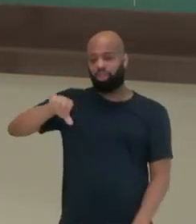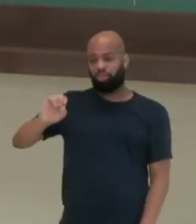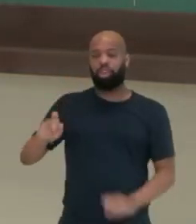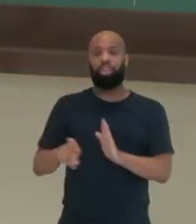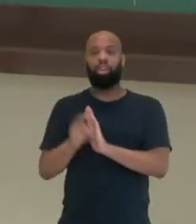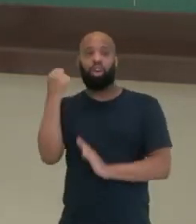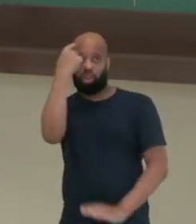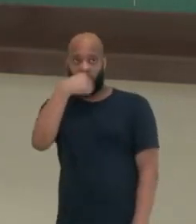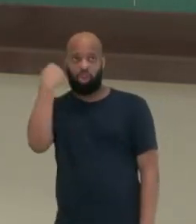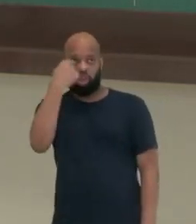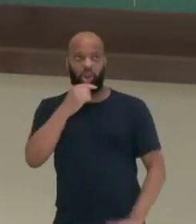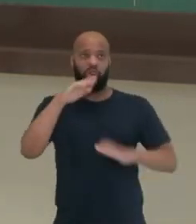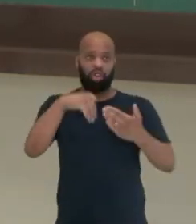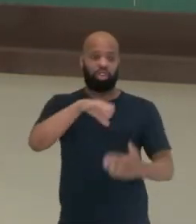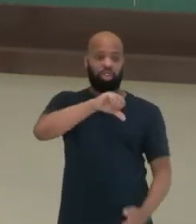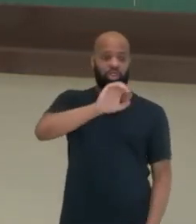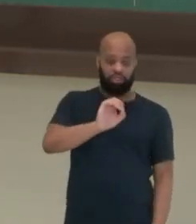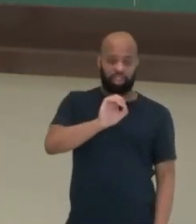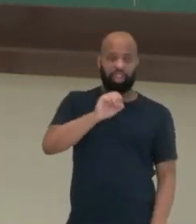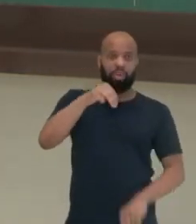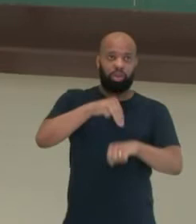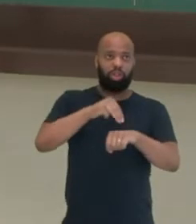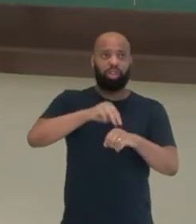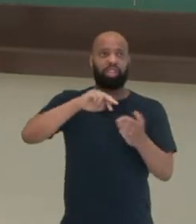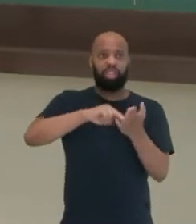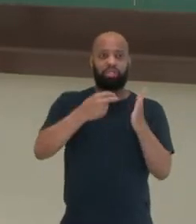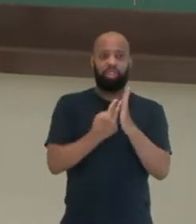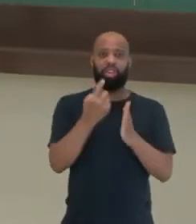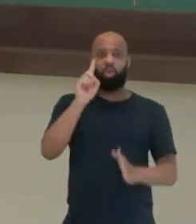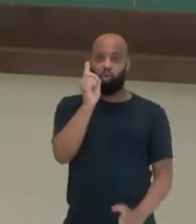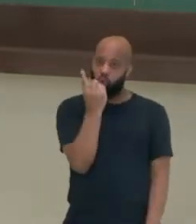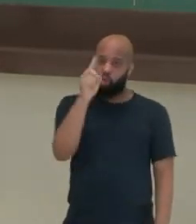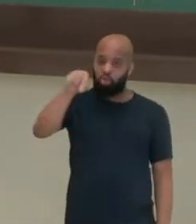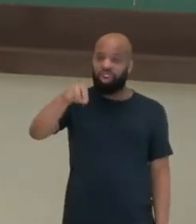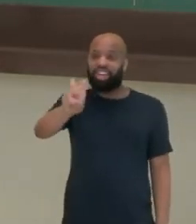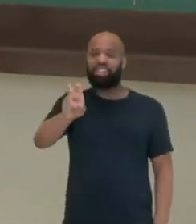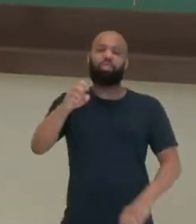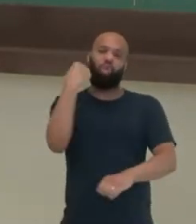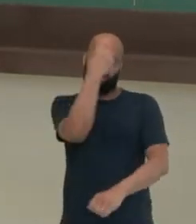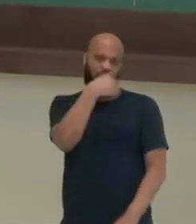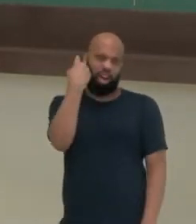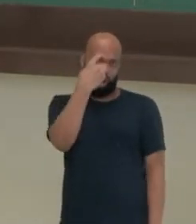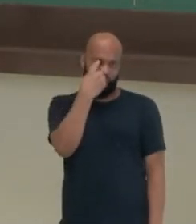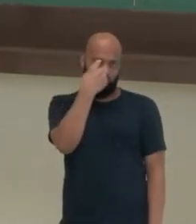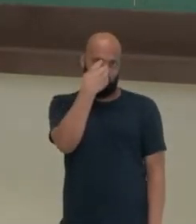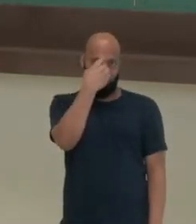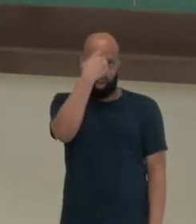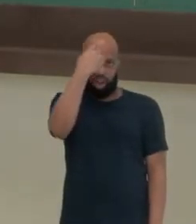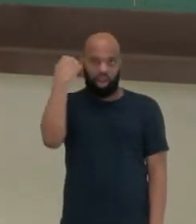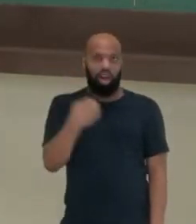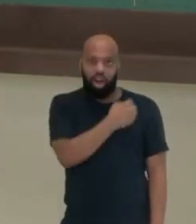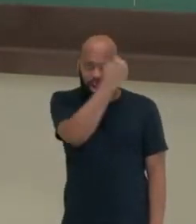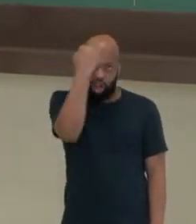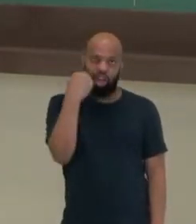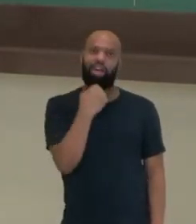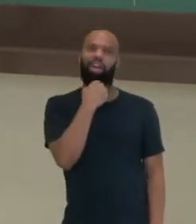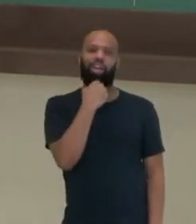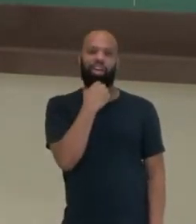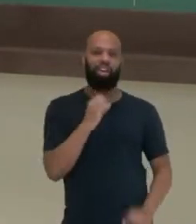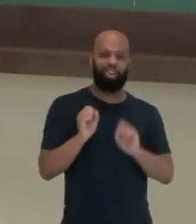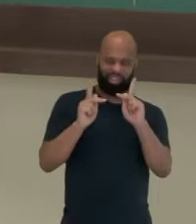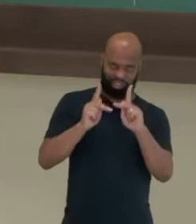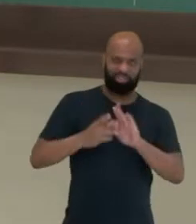horas. Então, 90 minutos é 1 hora e meia, certo? Então, 1,5, 1 hora e meia, 1 hora e